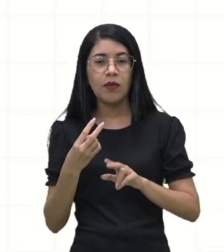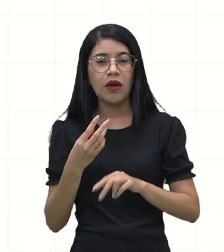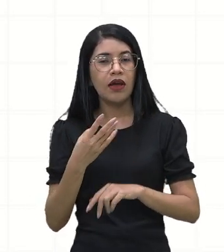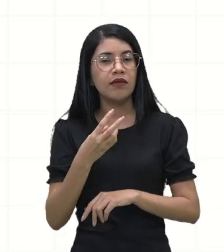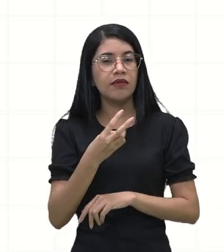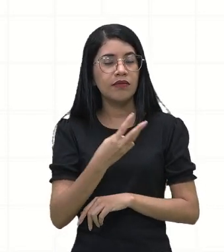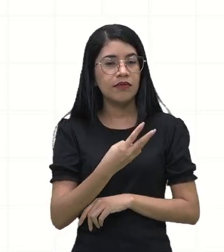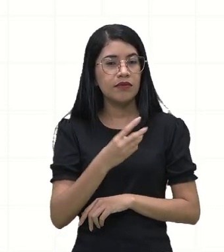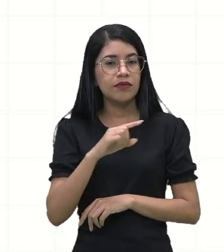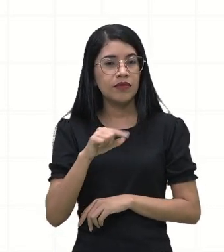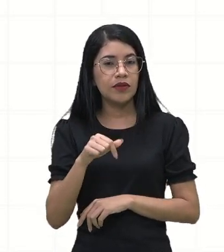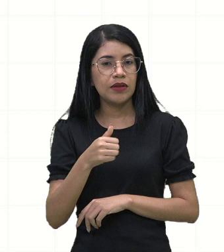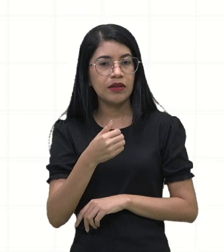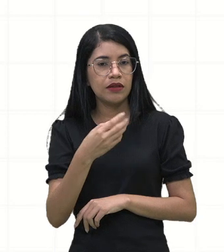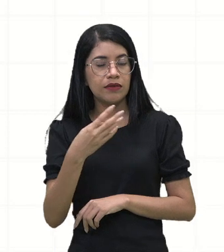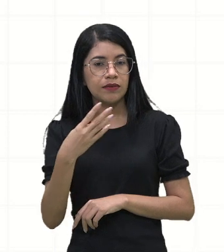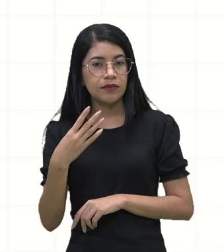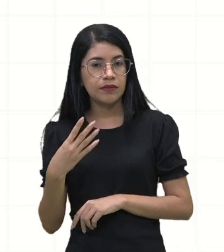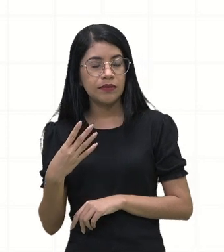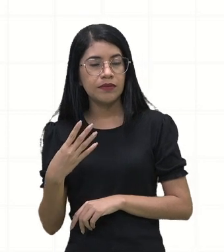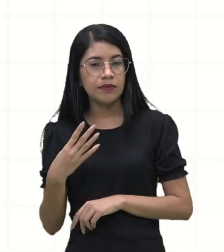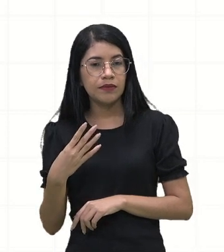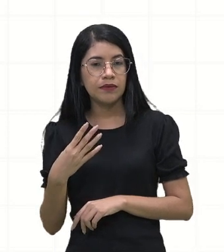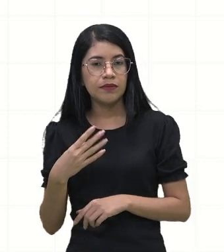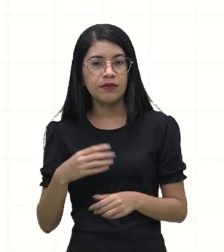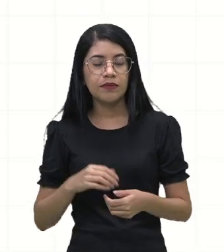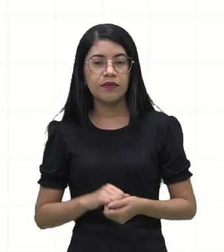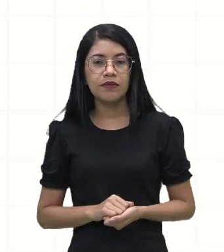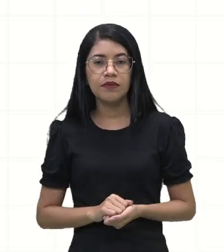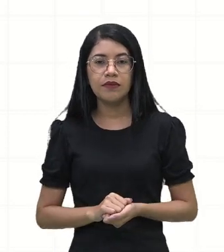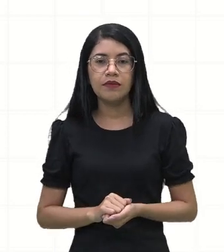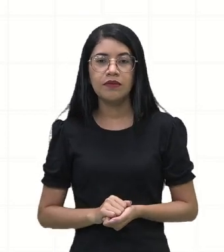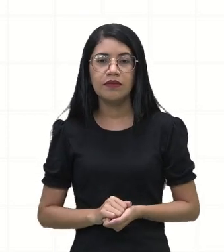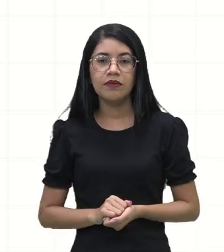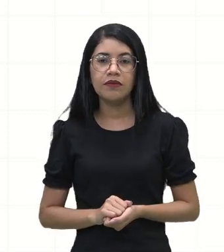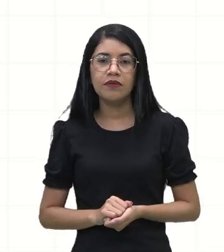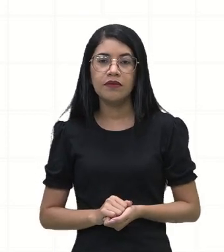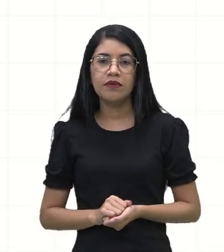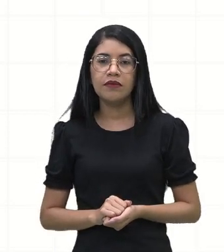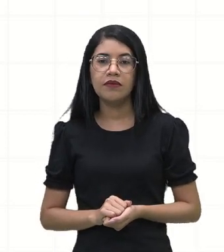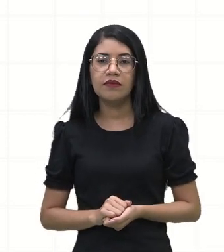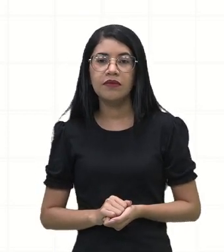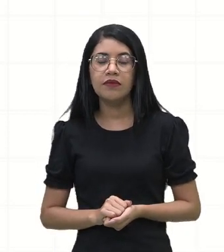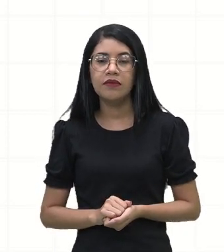casas decimais, tá? O que acontece é que o π,